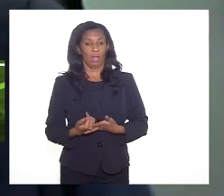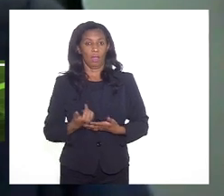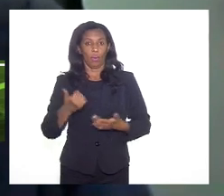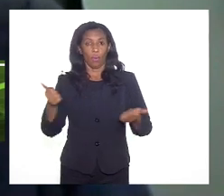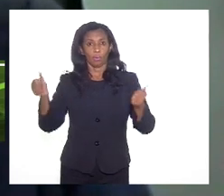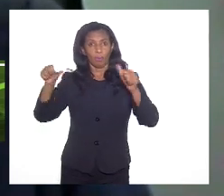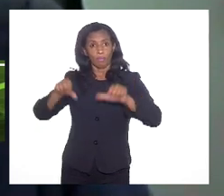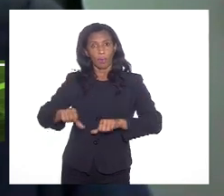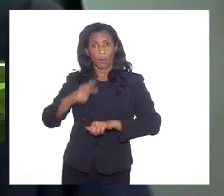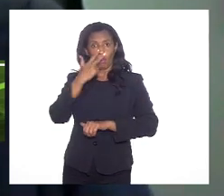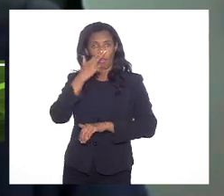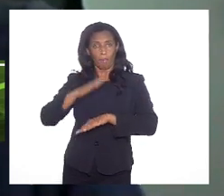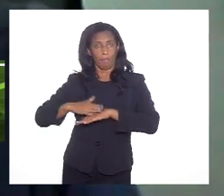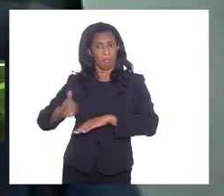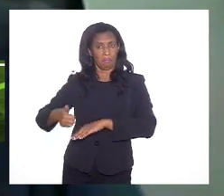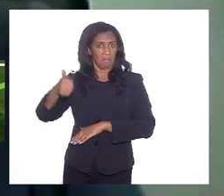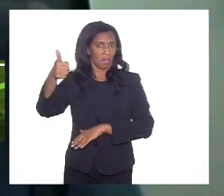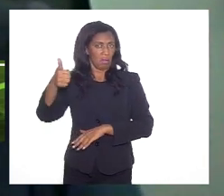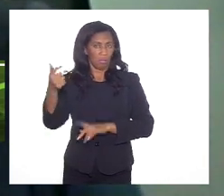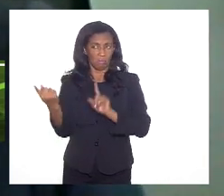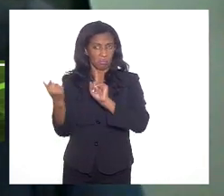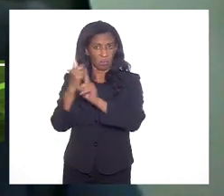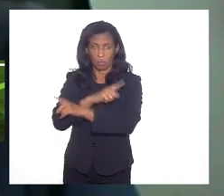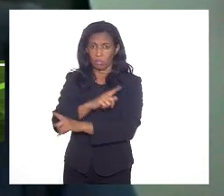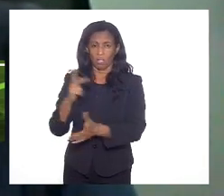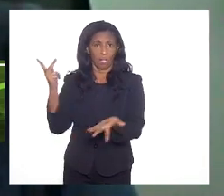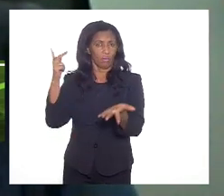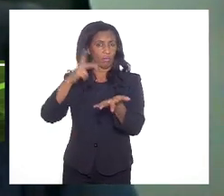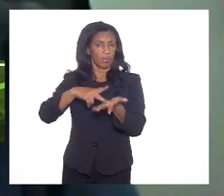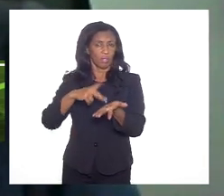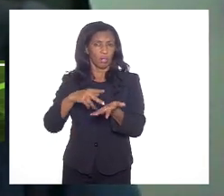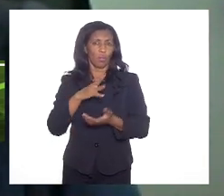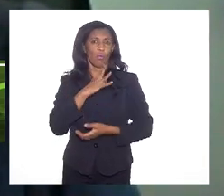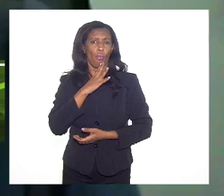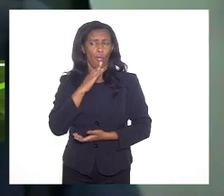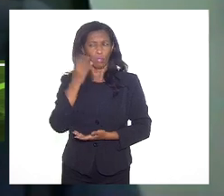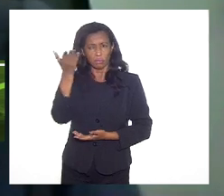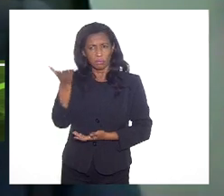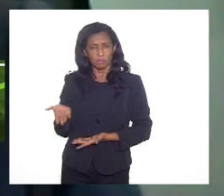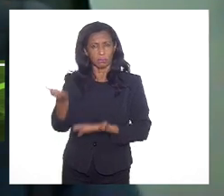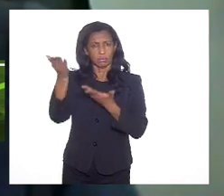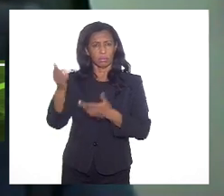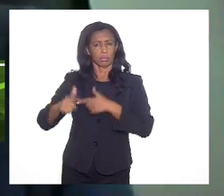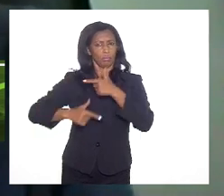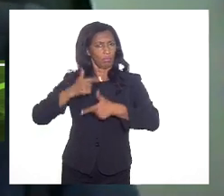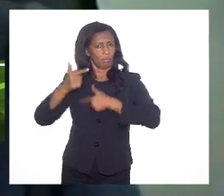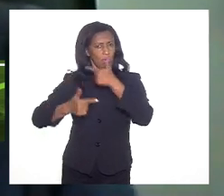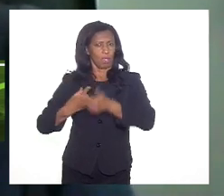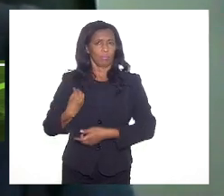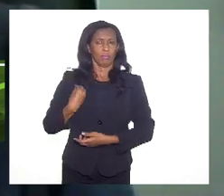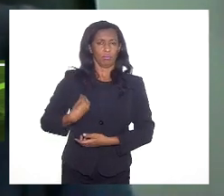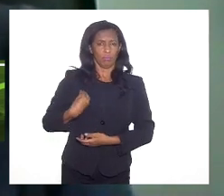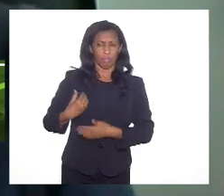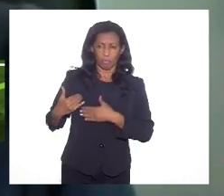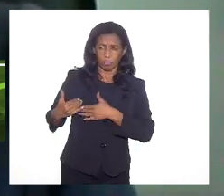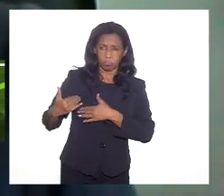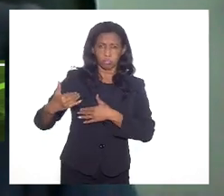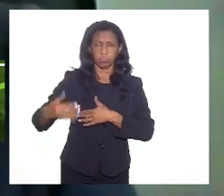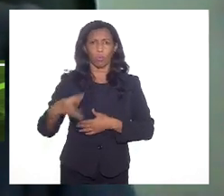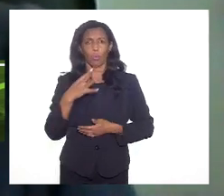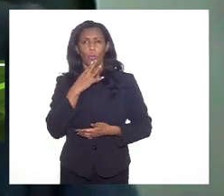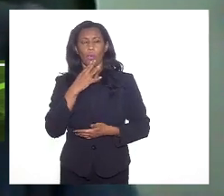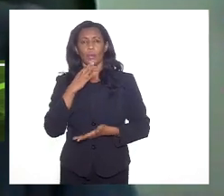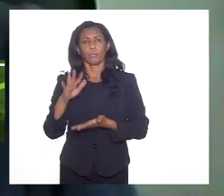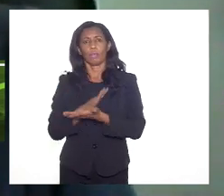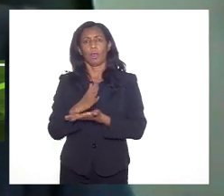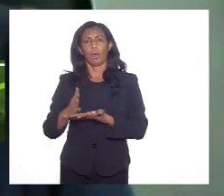pior, melhor. Pelo contrário, espero verdadeiramente, conheço Vossa Excelência, sua trajetória, conheço algumas pessoas